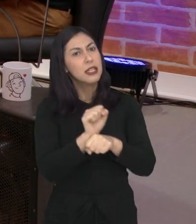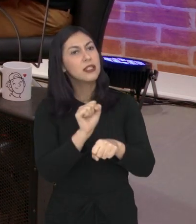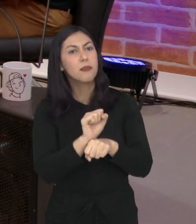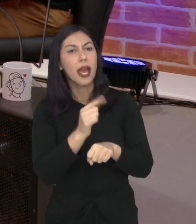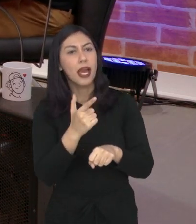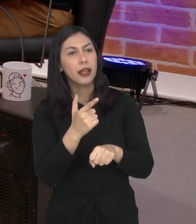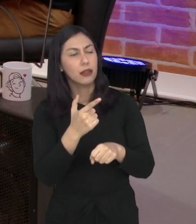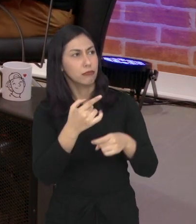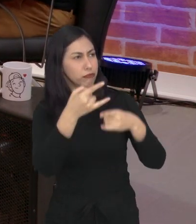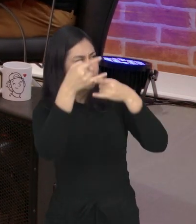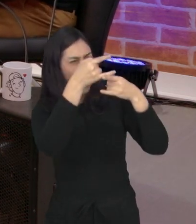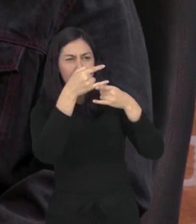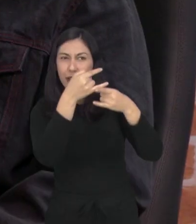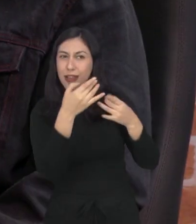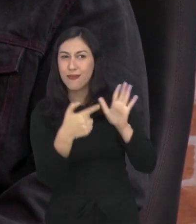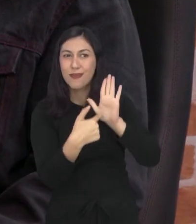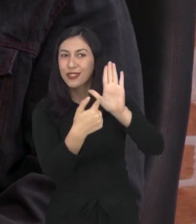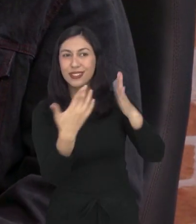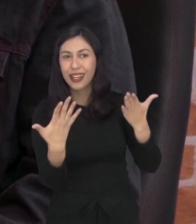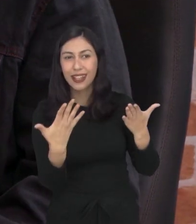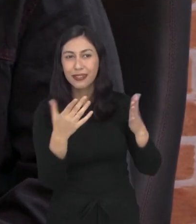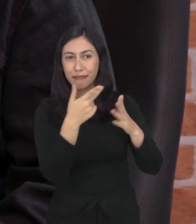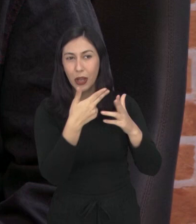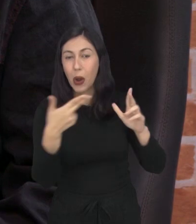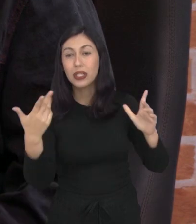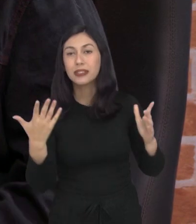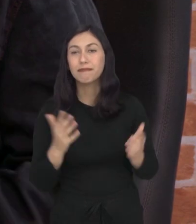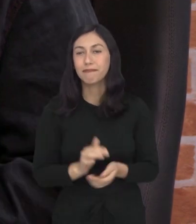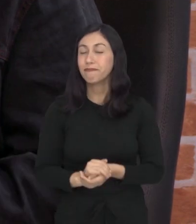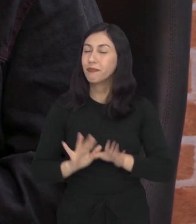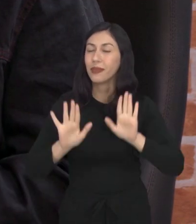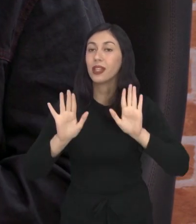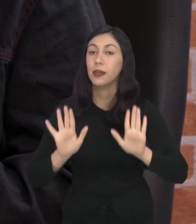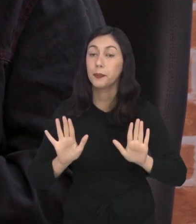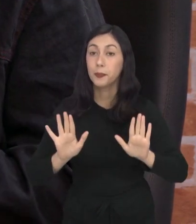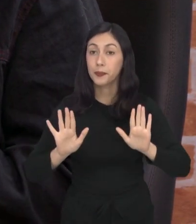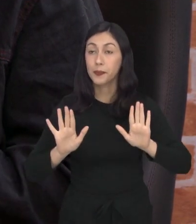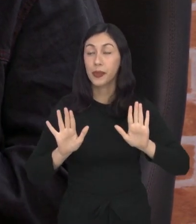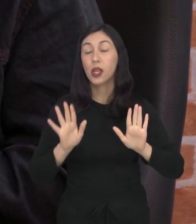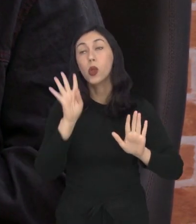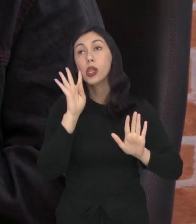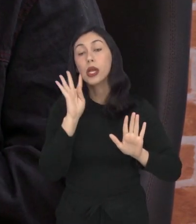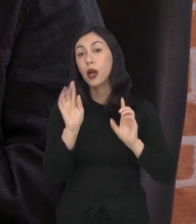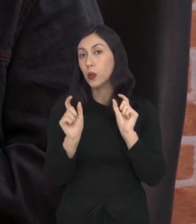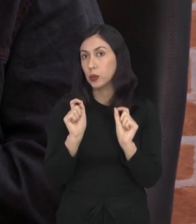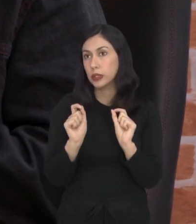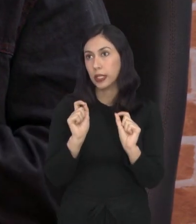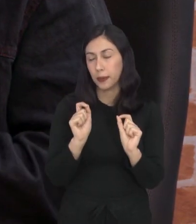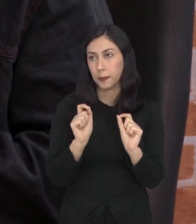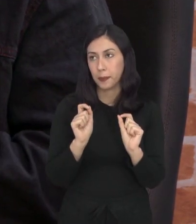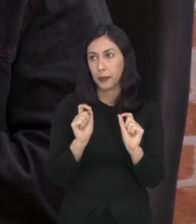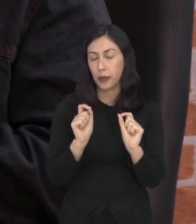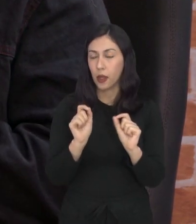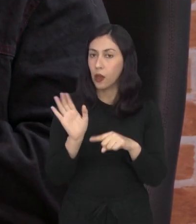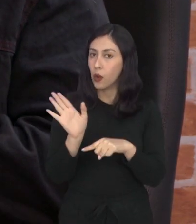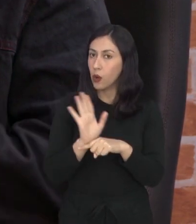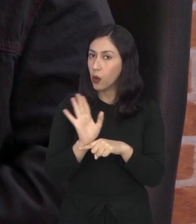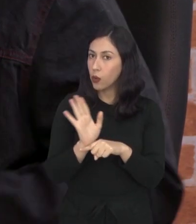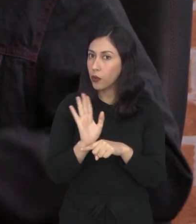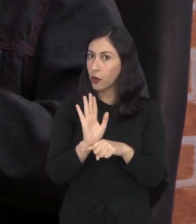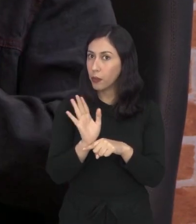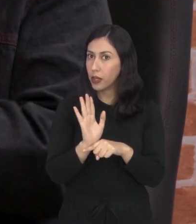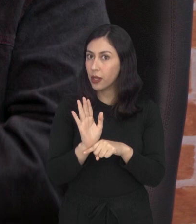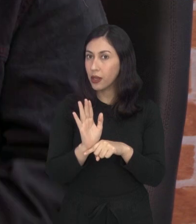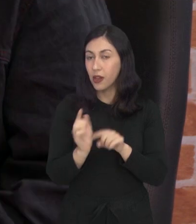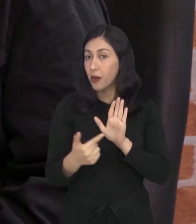canal de streaming aí pra assistir. Já deve estar saindo já, inclusive. Mas a questão é que, tipo assim, eu acho muito legal do filme, porque o filme, ele se